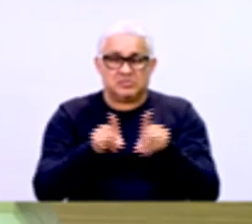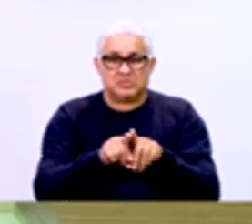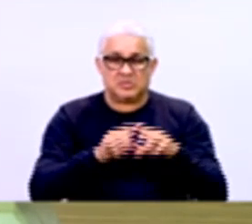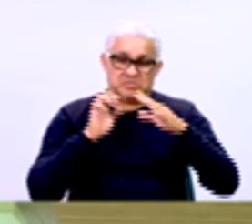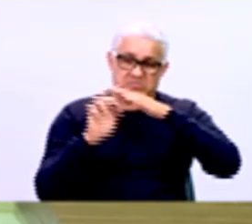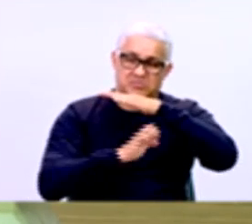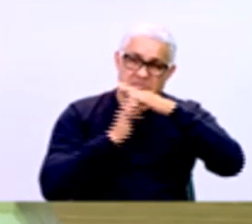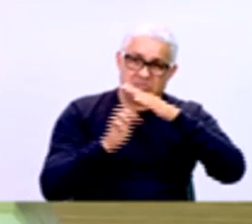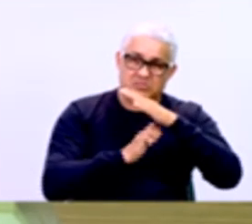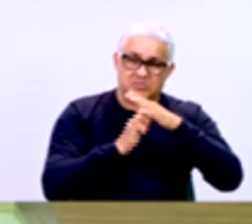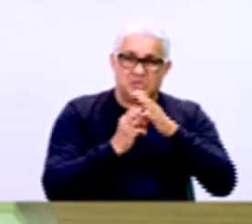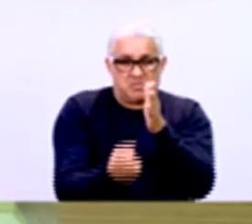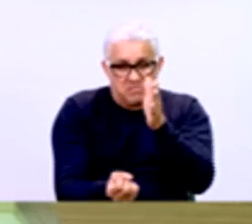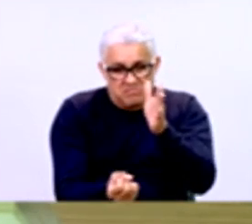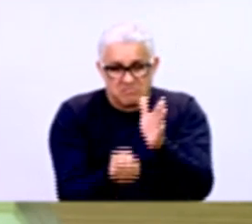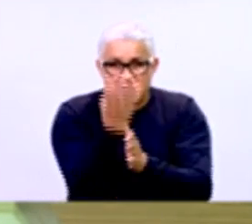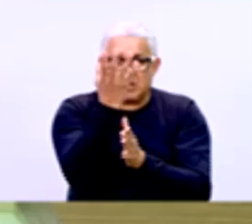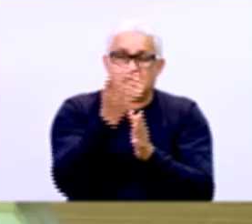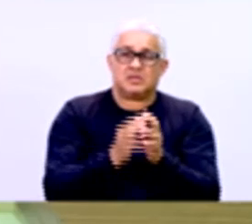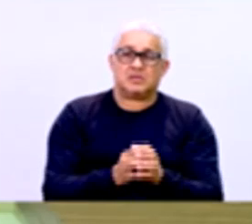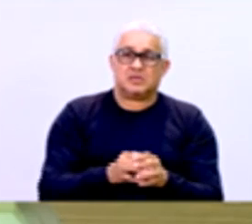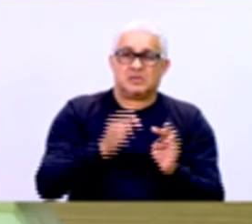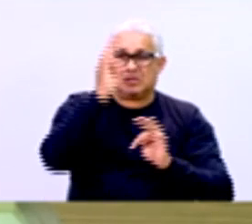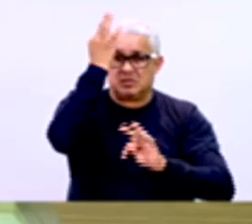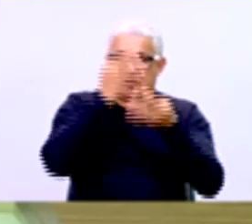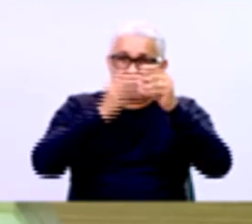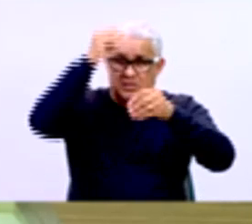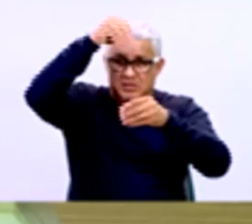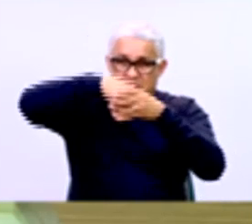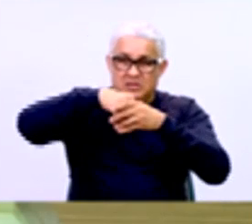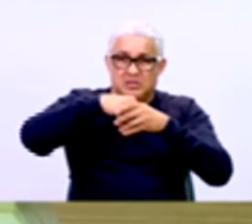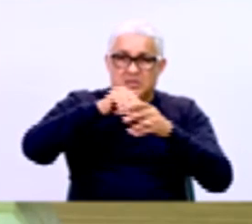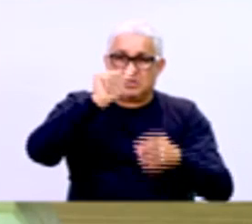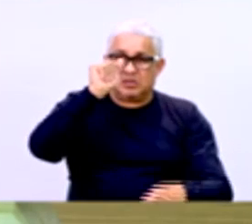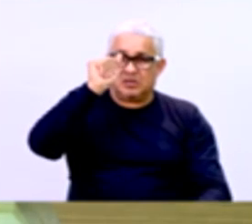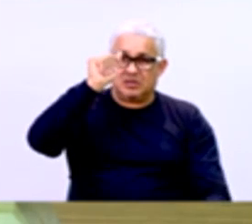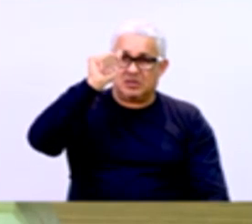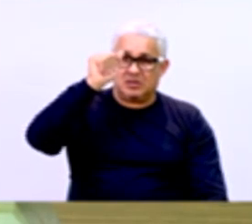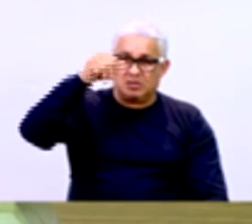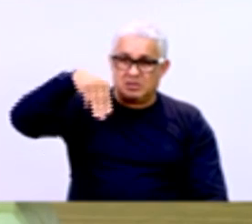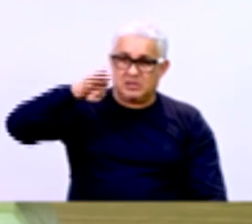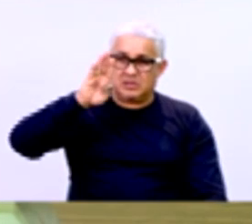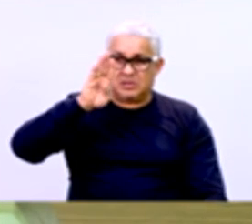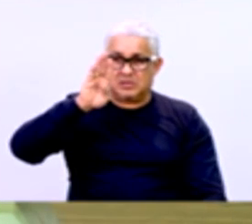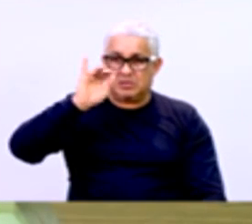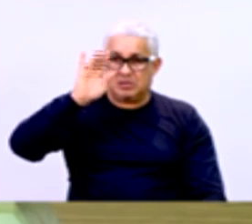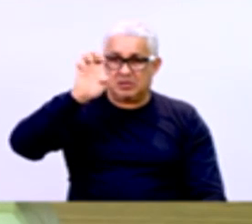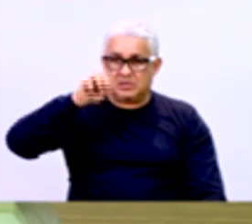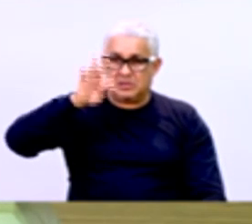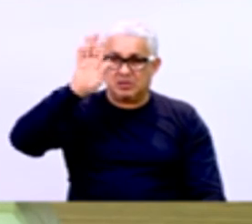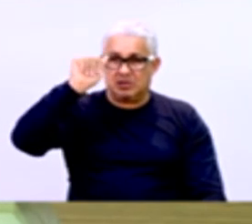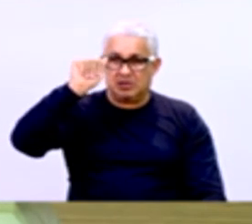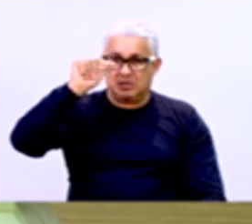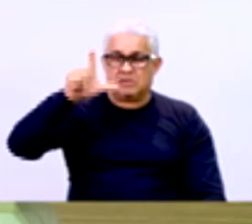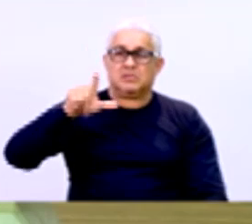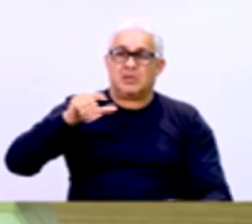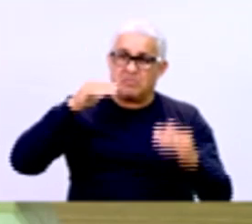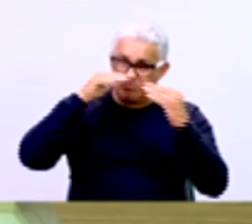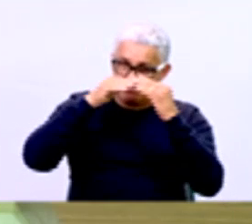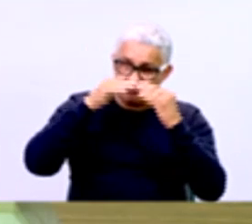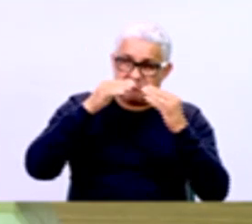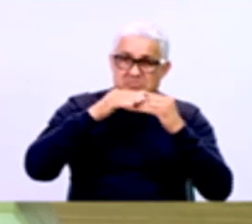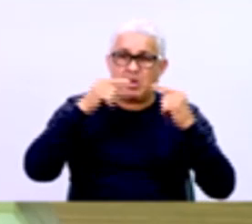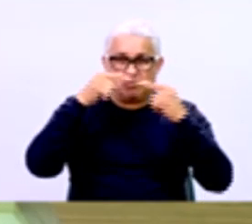empresa implanta uma tecnologia que é ambientalmente correta, ela consegue utilizar isso numa campanha de